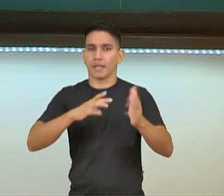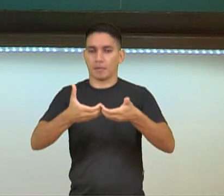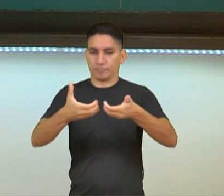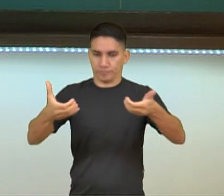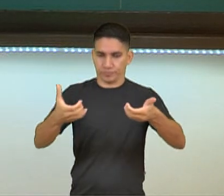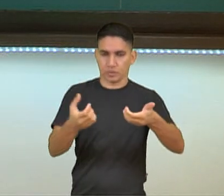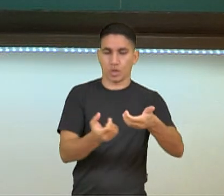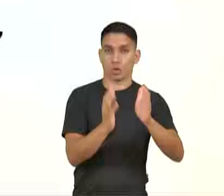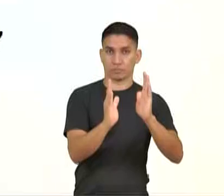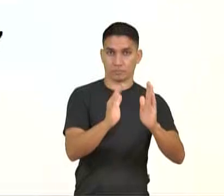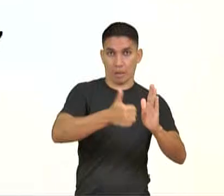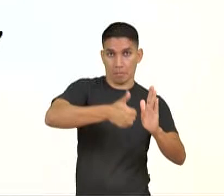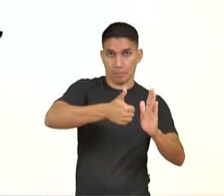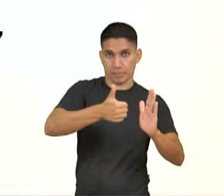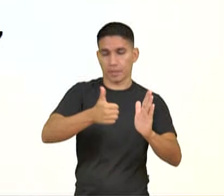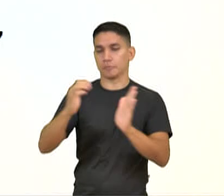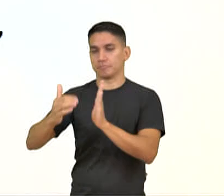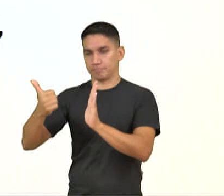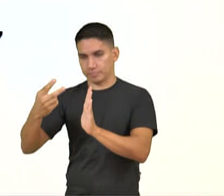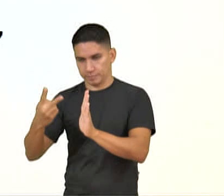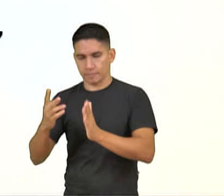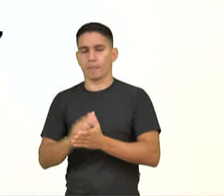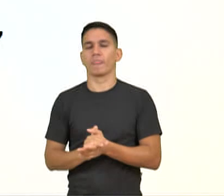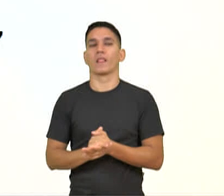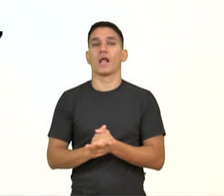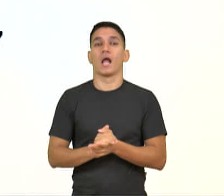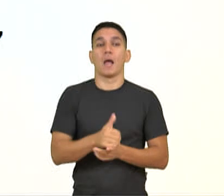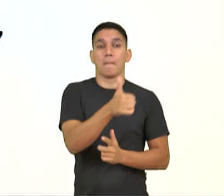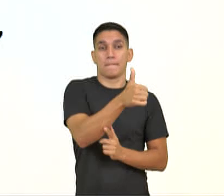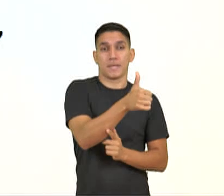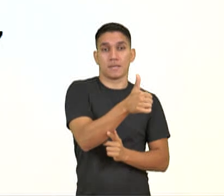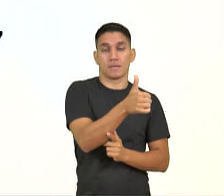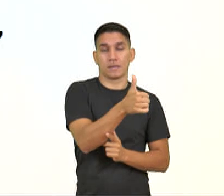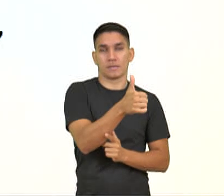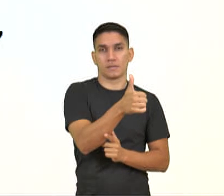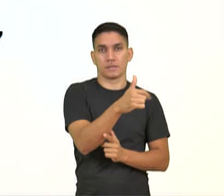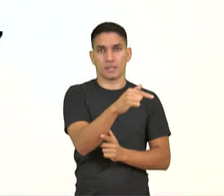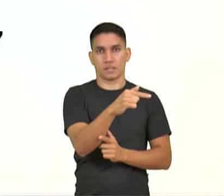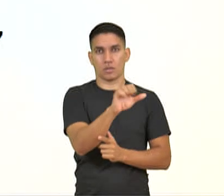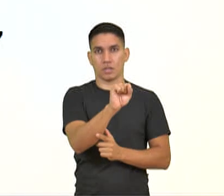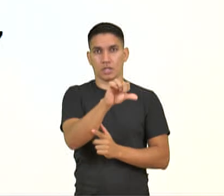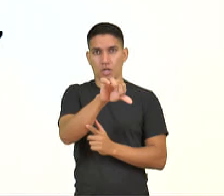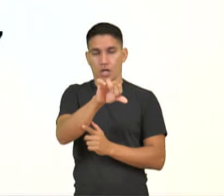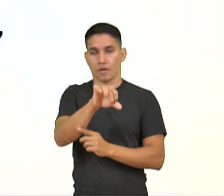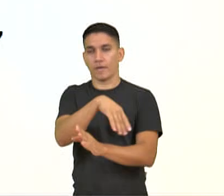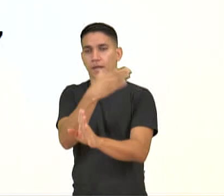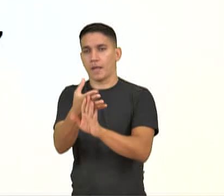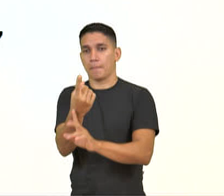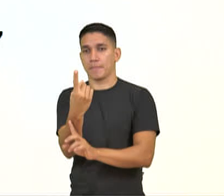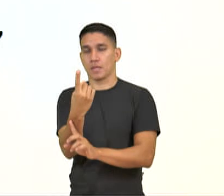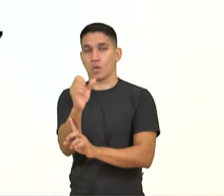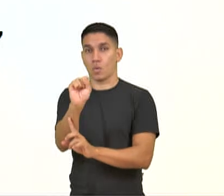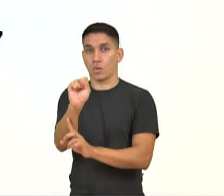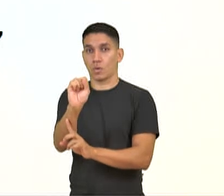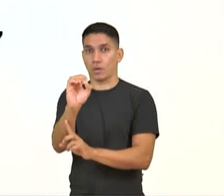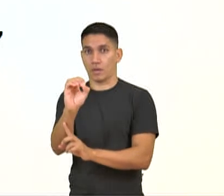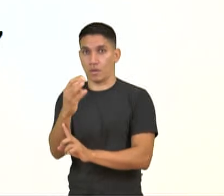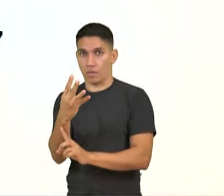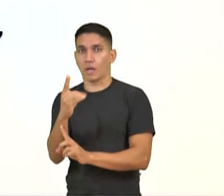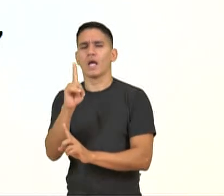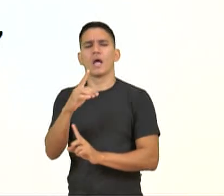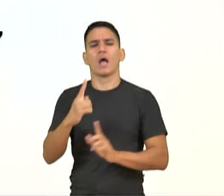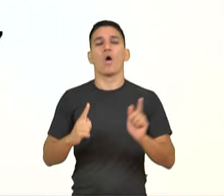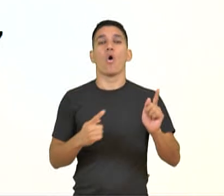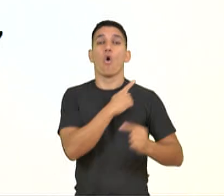A primeira parte vai de 1799 até o ano de 1804 e vai ser um governo exercido